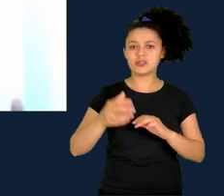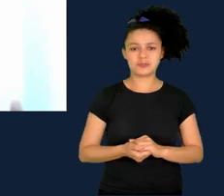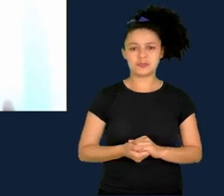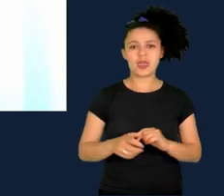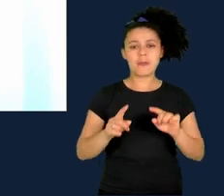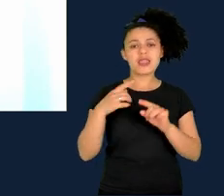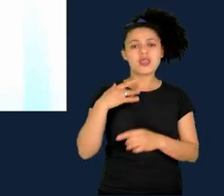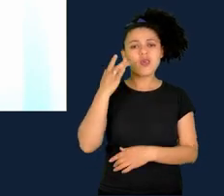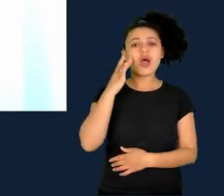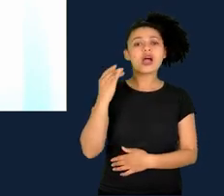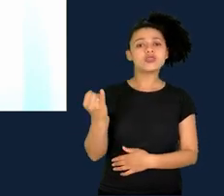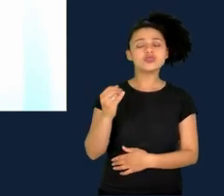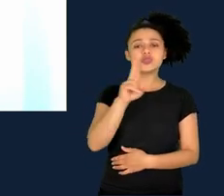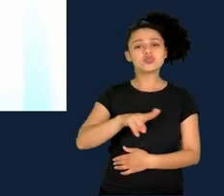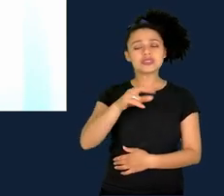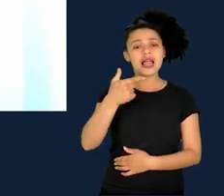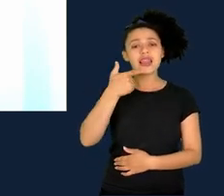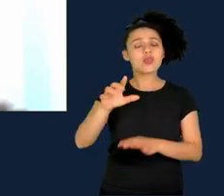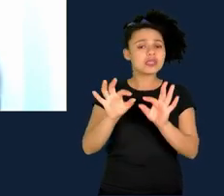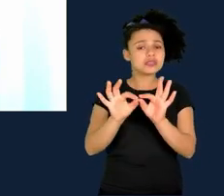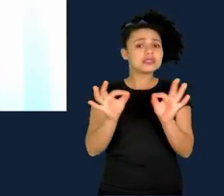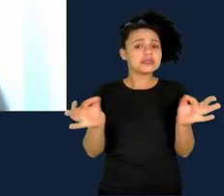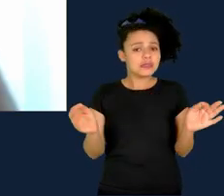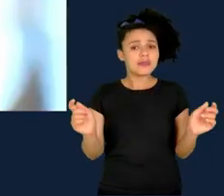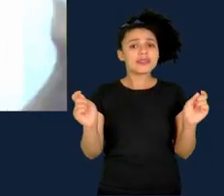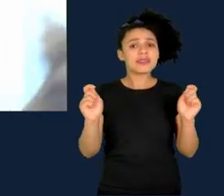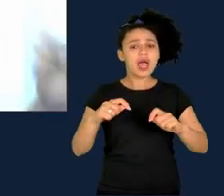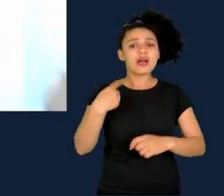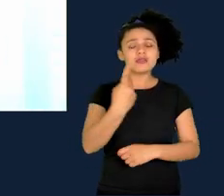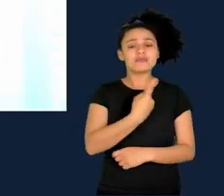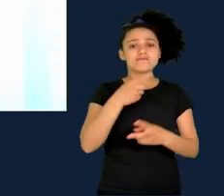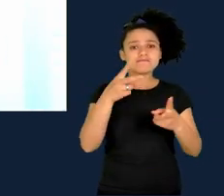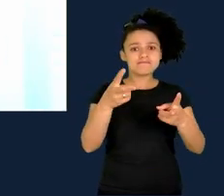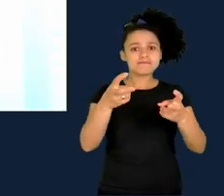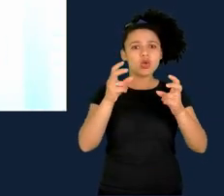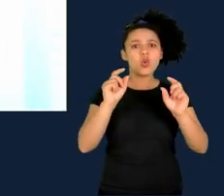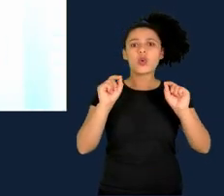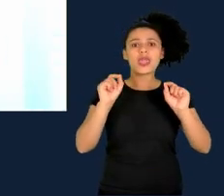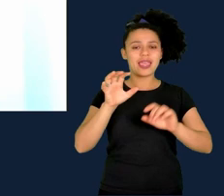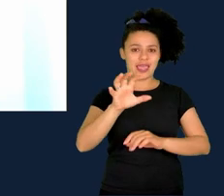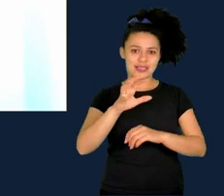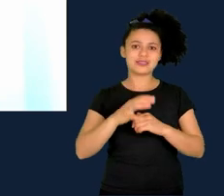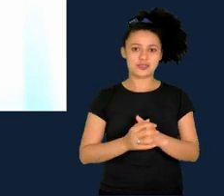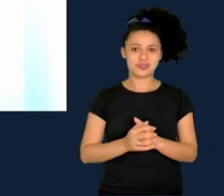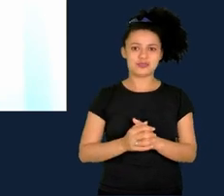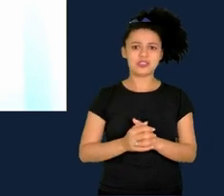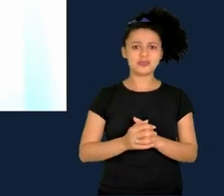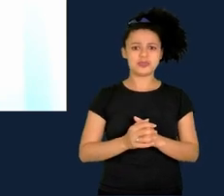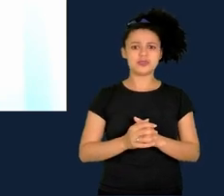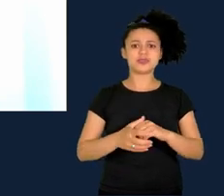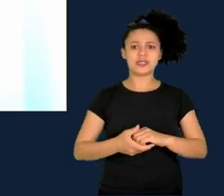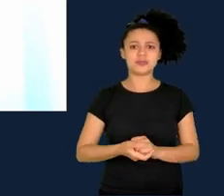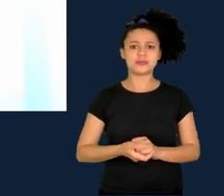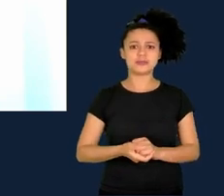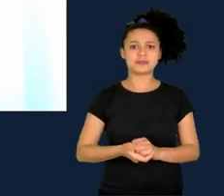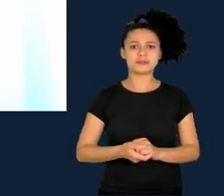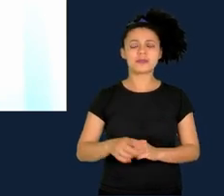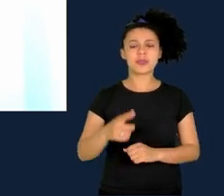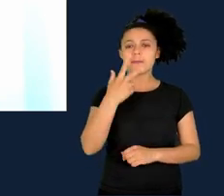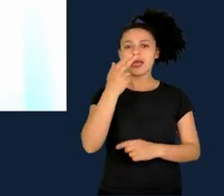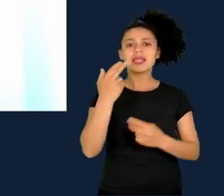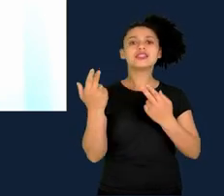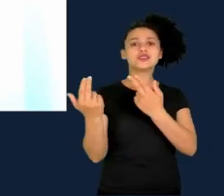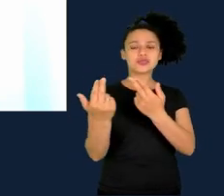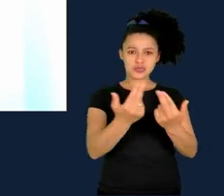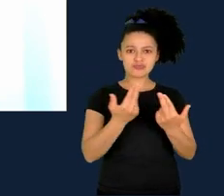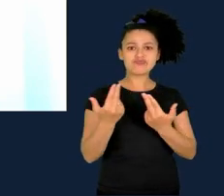usando uma linguagem simples que dê para a gente ter uma noção do que é isso. Eu acho que isso é importante,